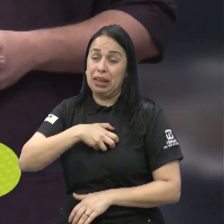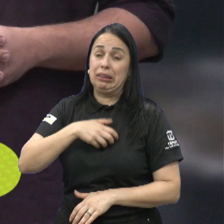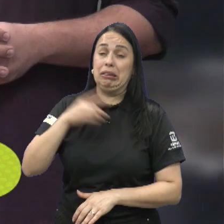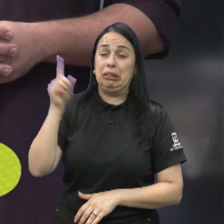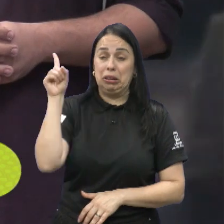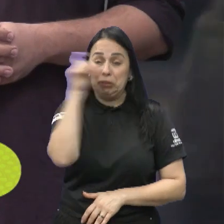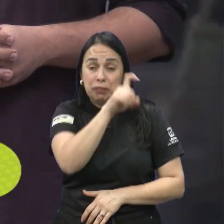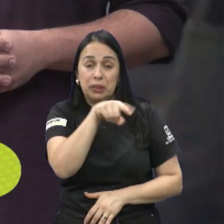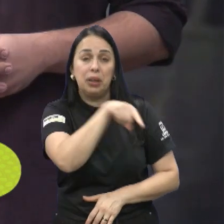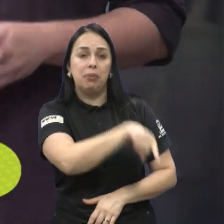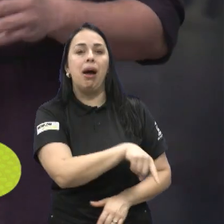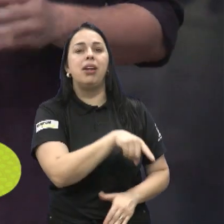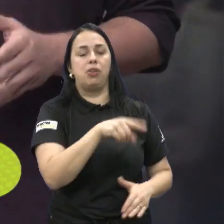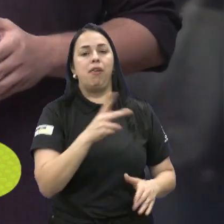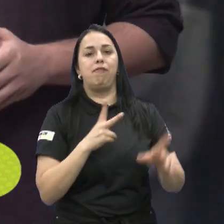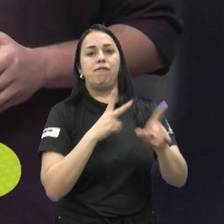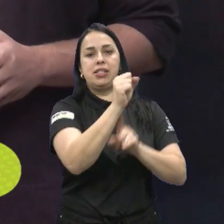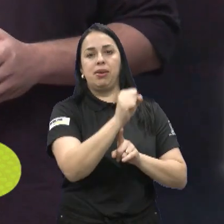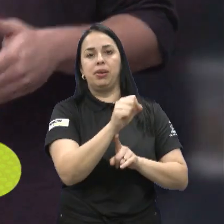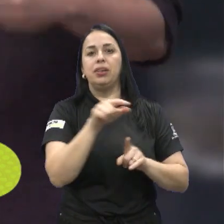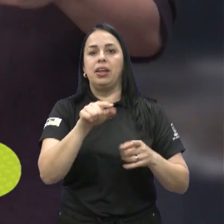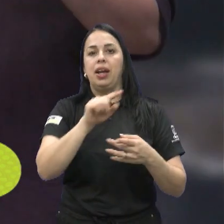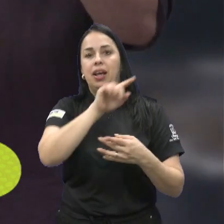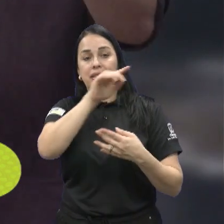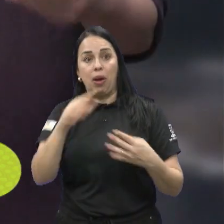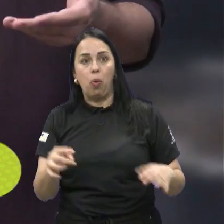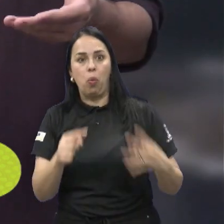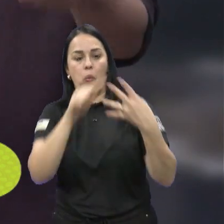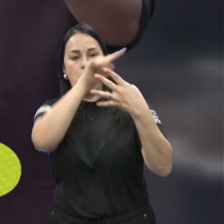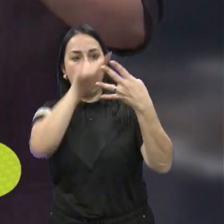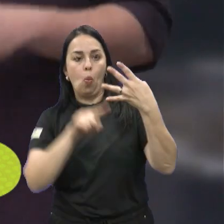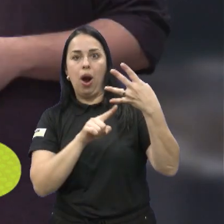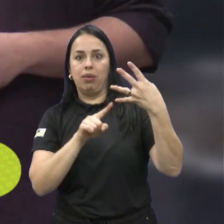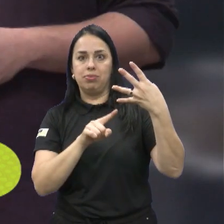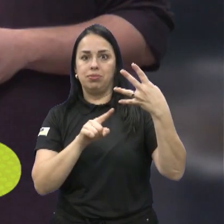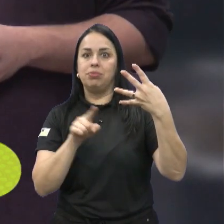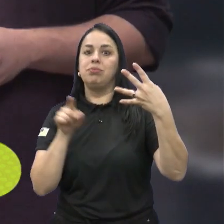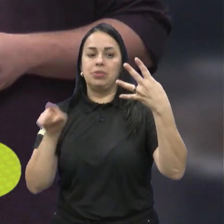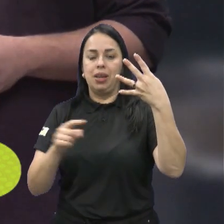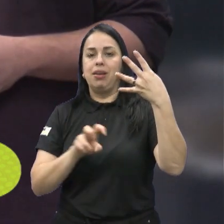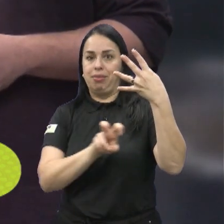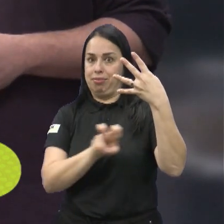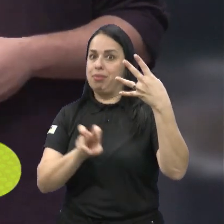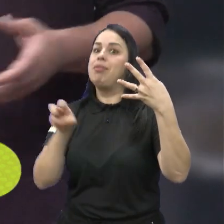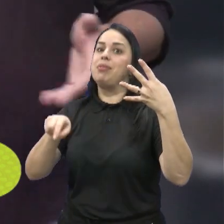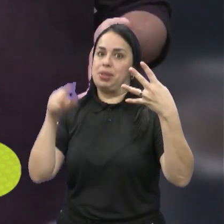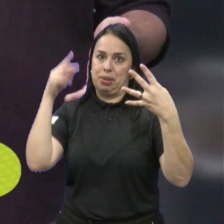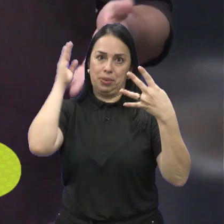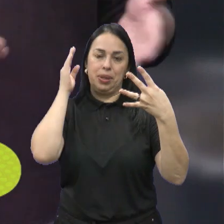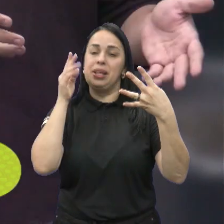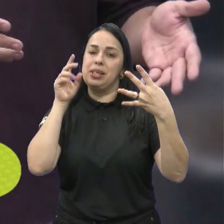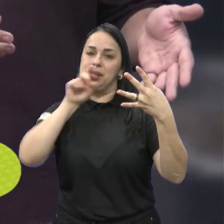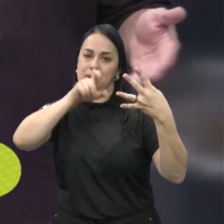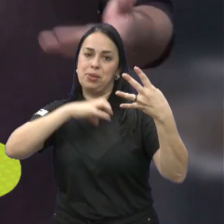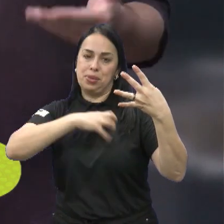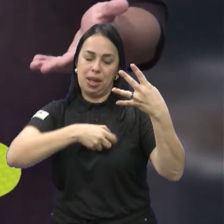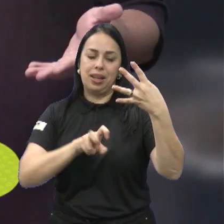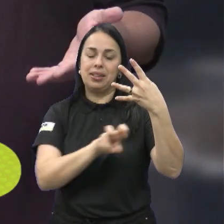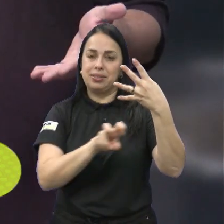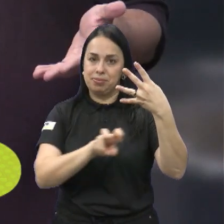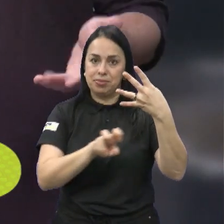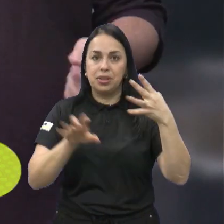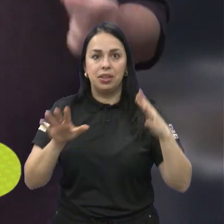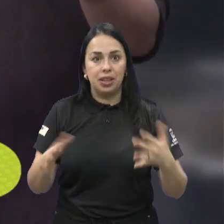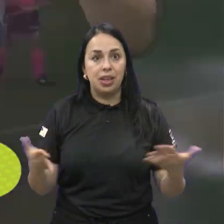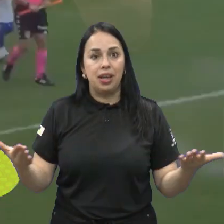Burro terminou a fase de classificação na 4ª posição, uma à frente da Águia, que ficou em 5º lugar. Com isso, as duas equipes